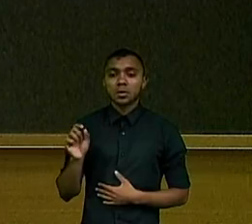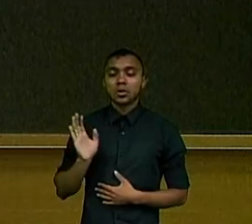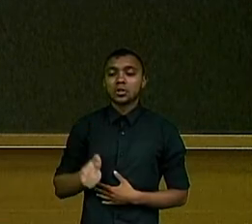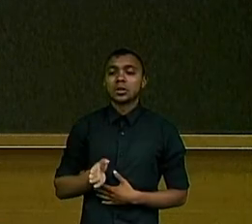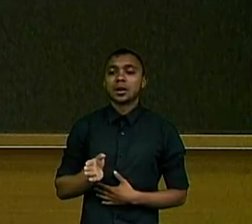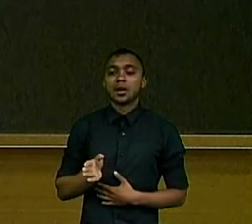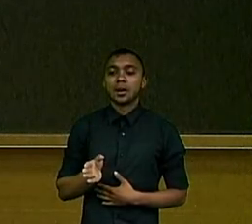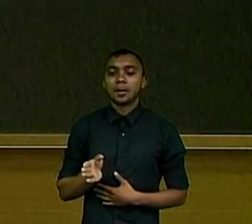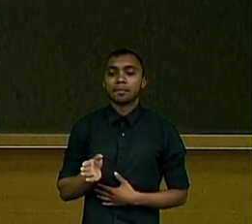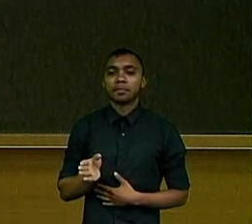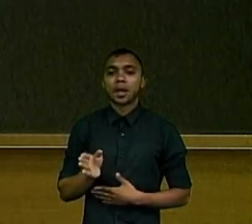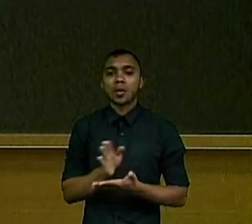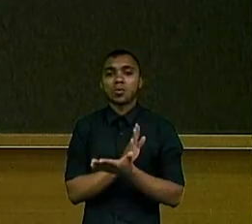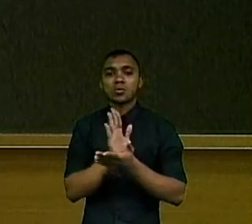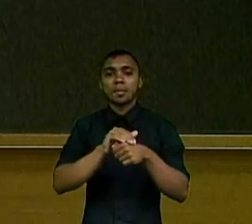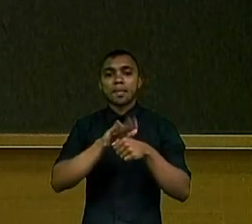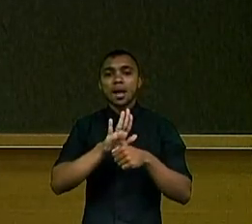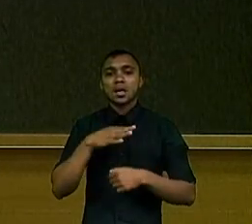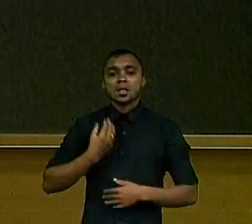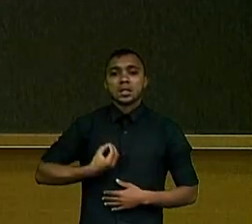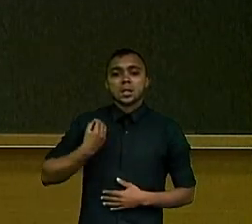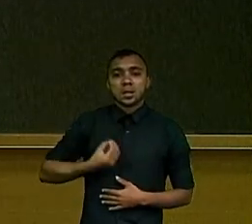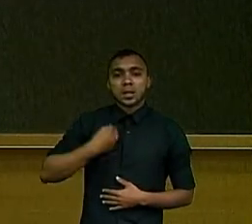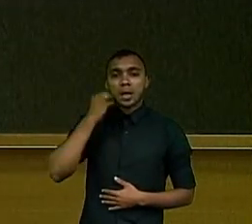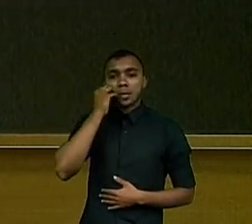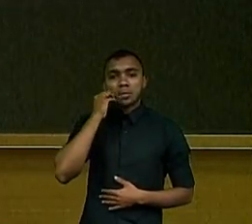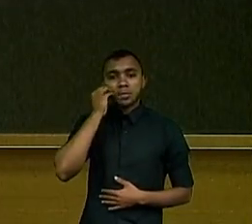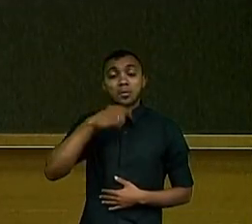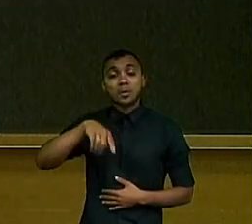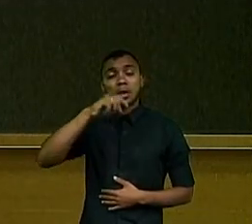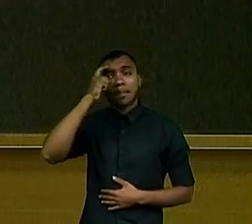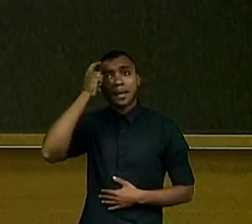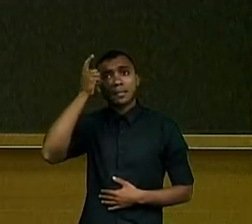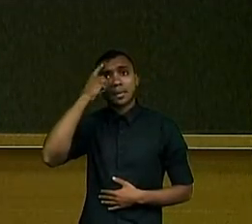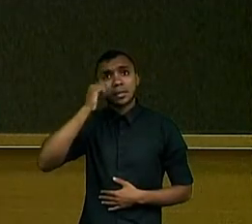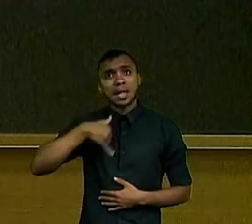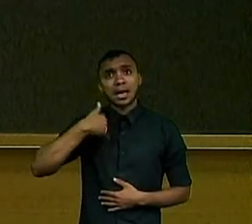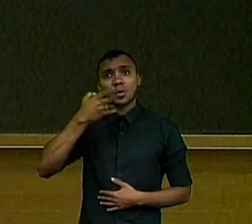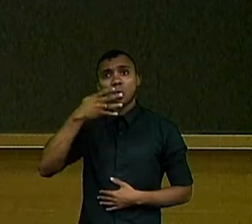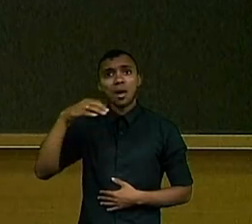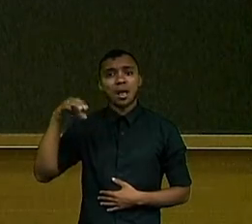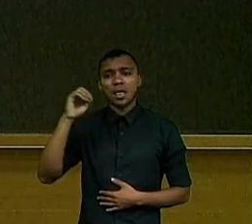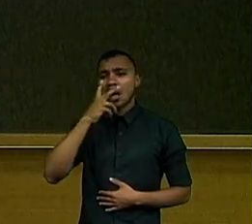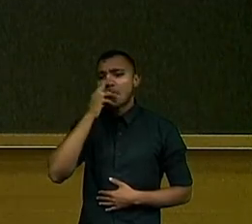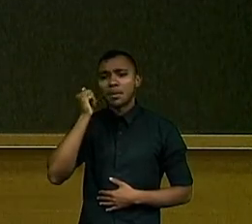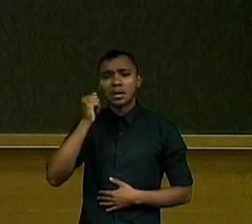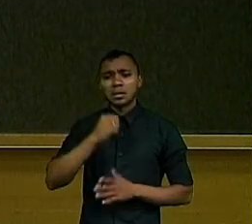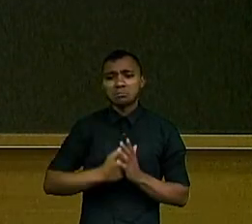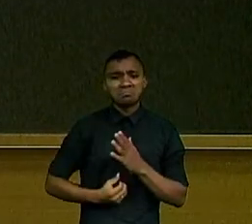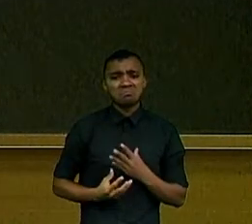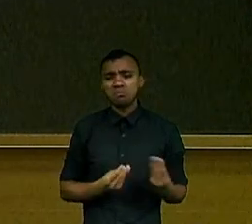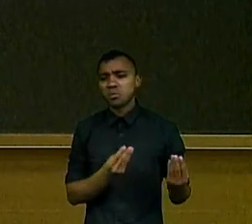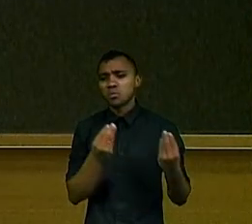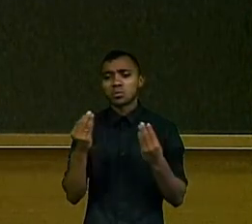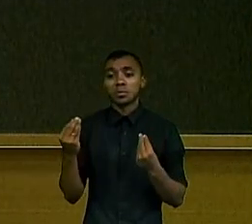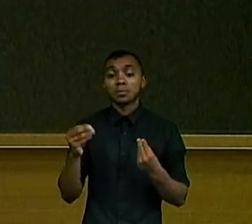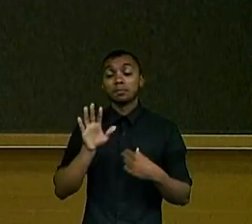vividas vocês acham 40 anos muito né talvez nem se Imaginem